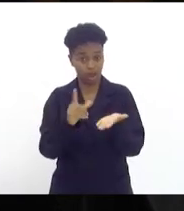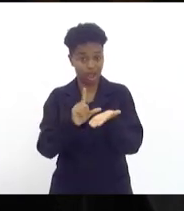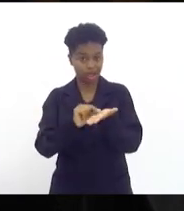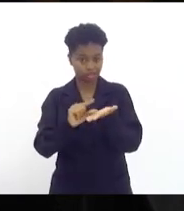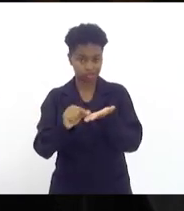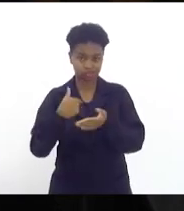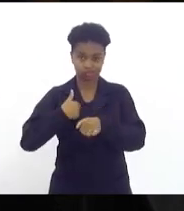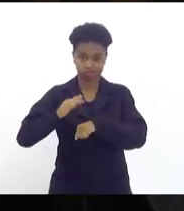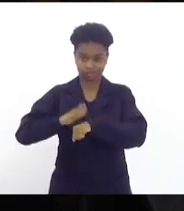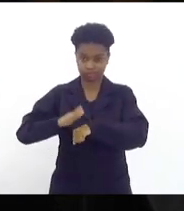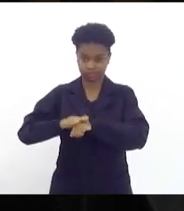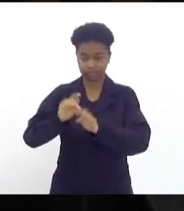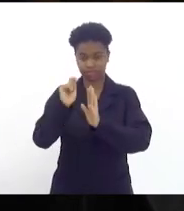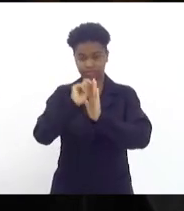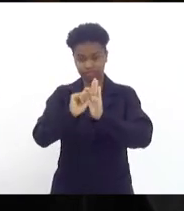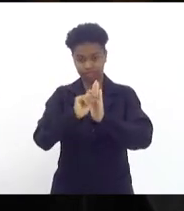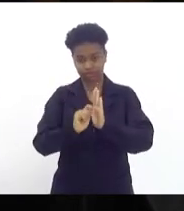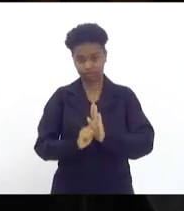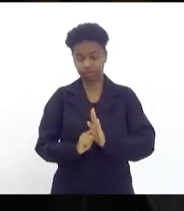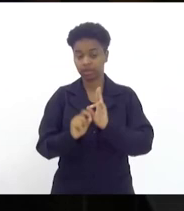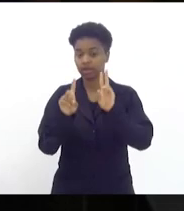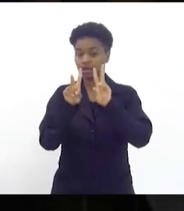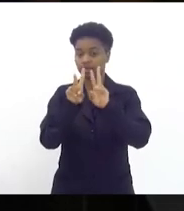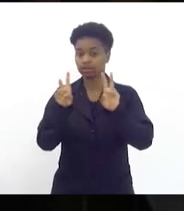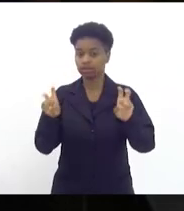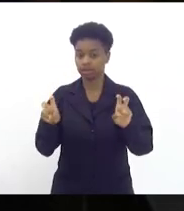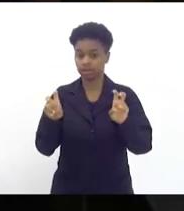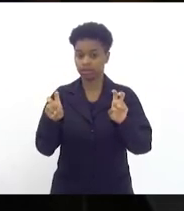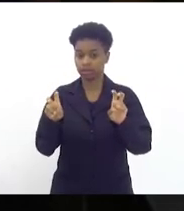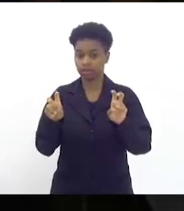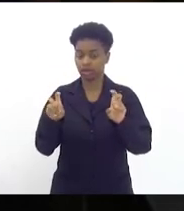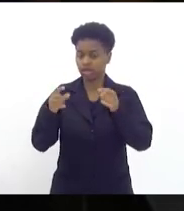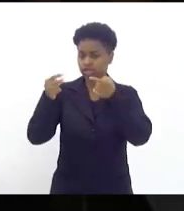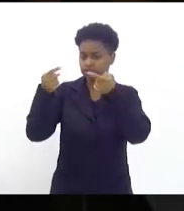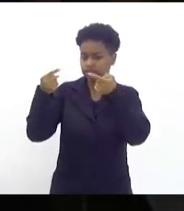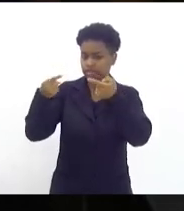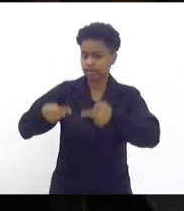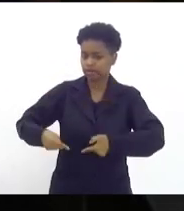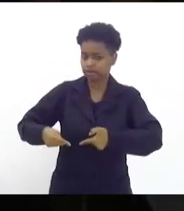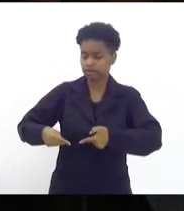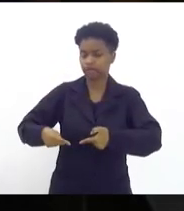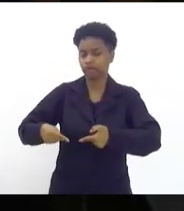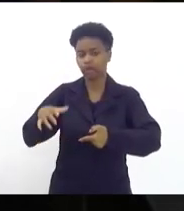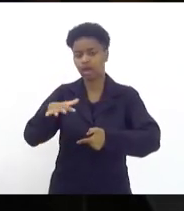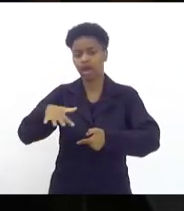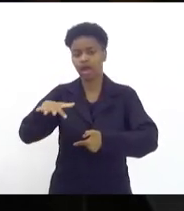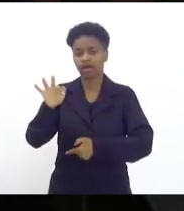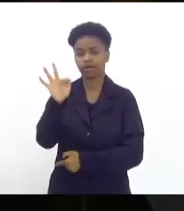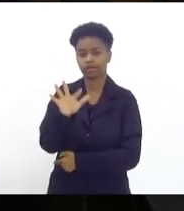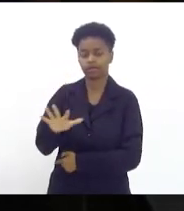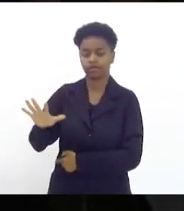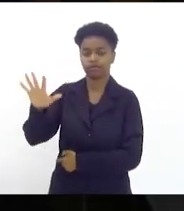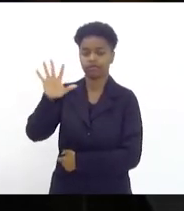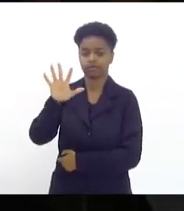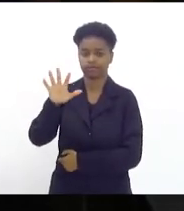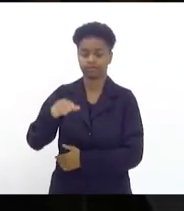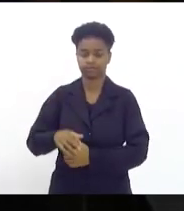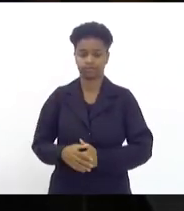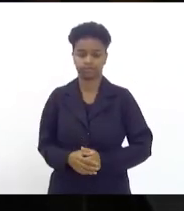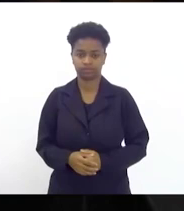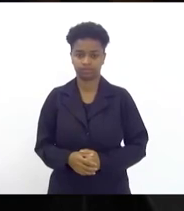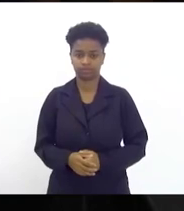autoria intitulado um desafio para os entes federativos onde